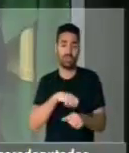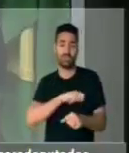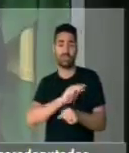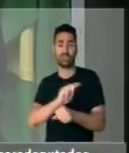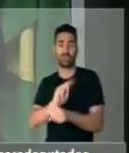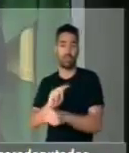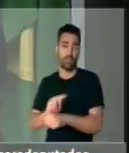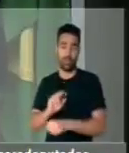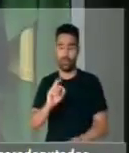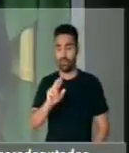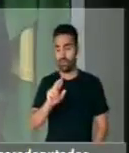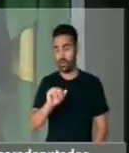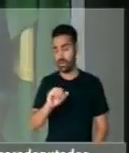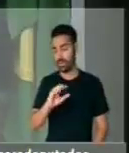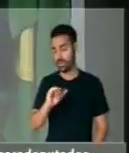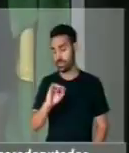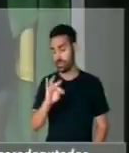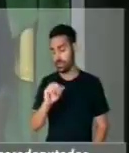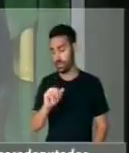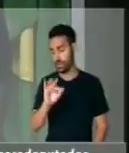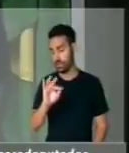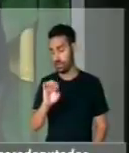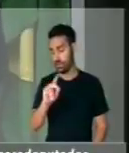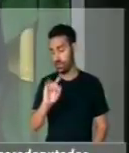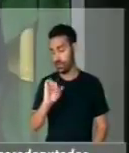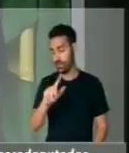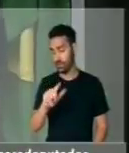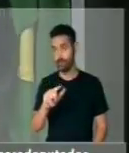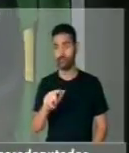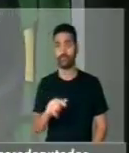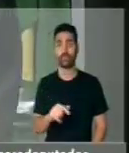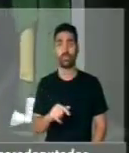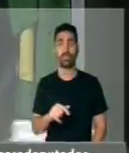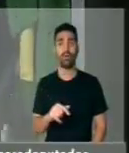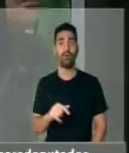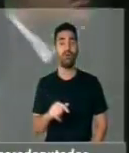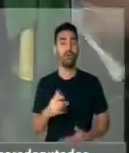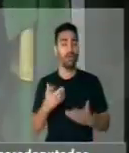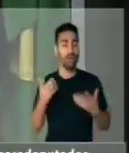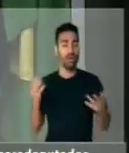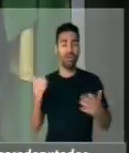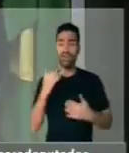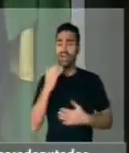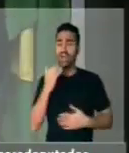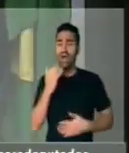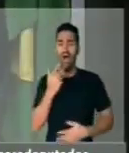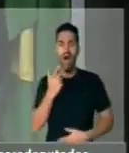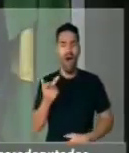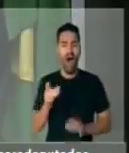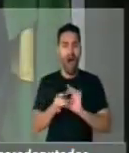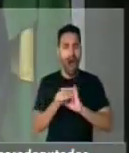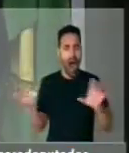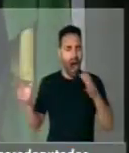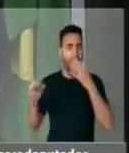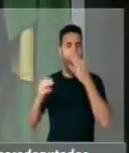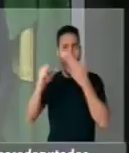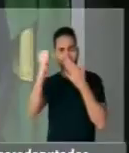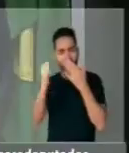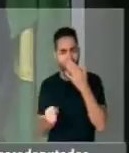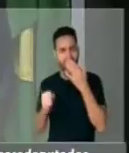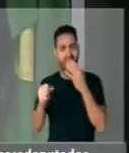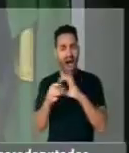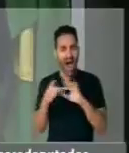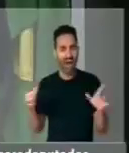isso é a Receita Federal e o COAF. Assim, não há que se afirmar que a legalização dos jogos de azar no